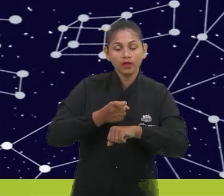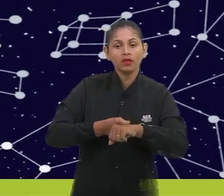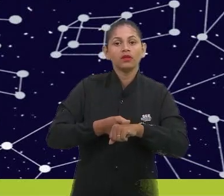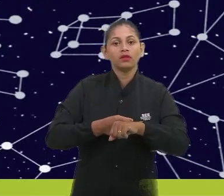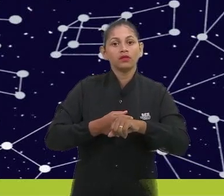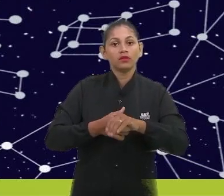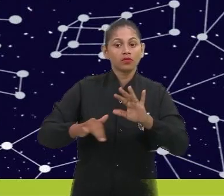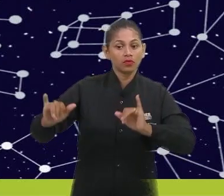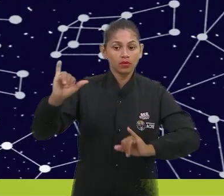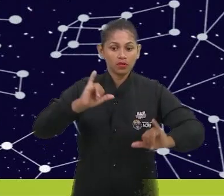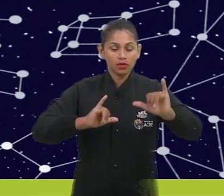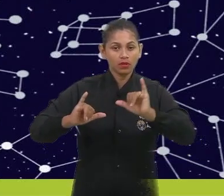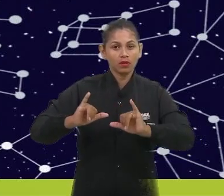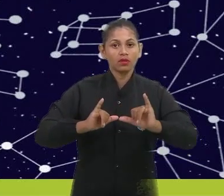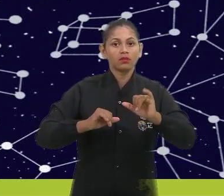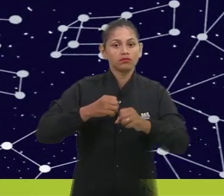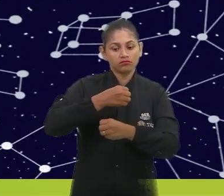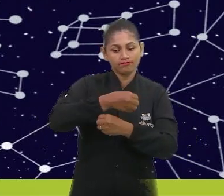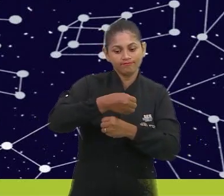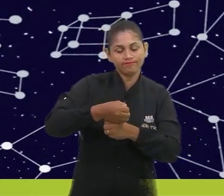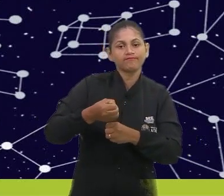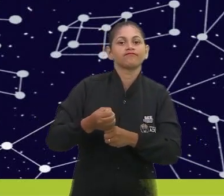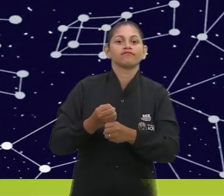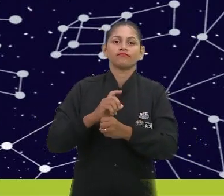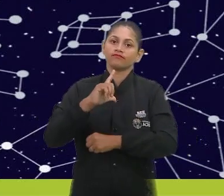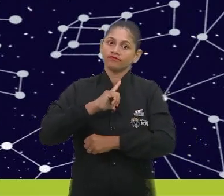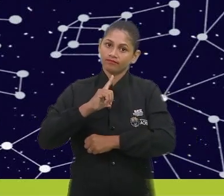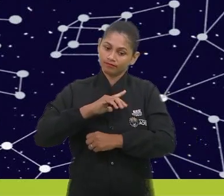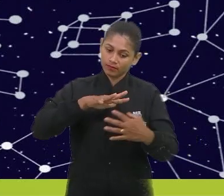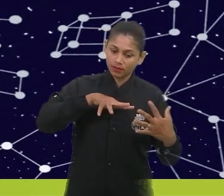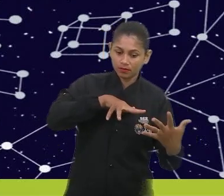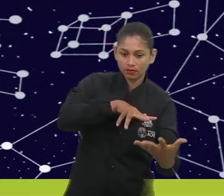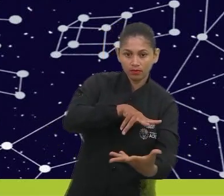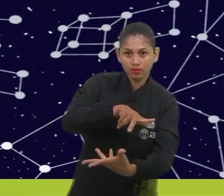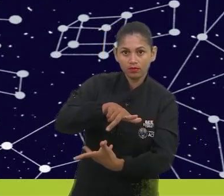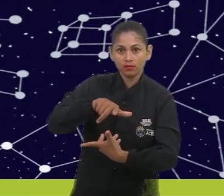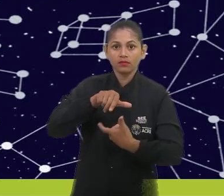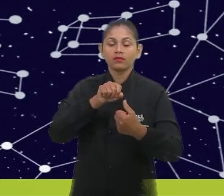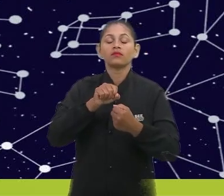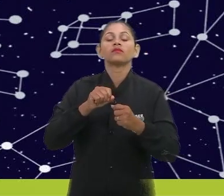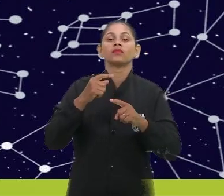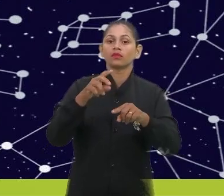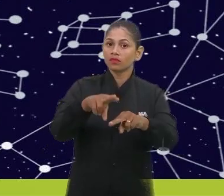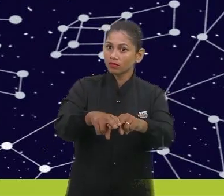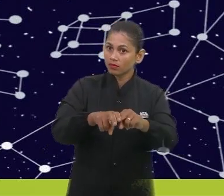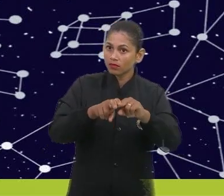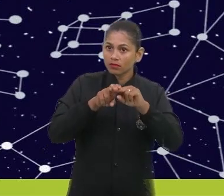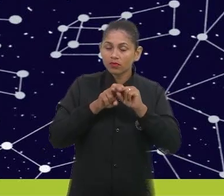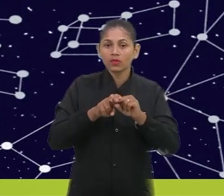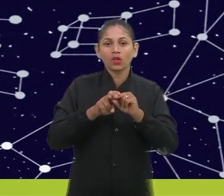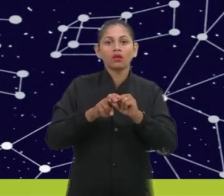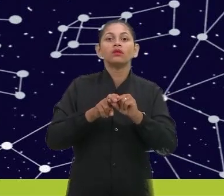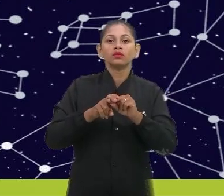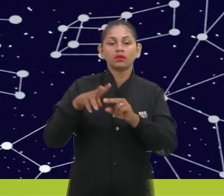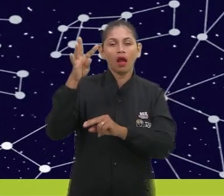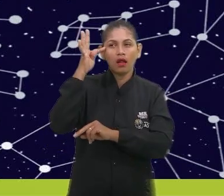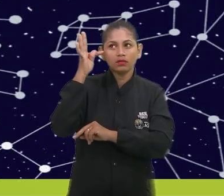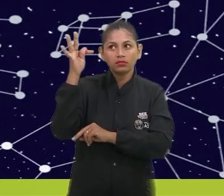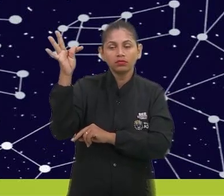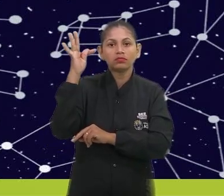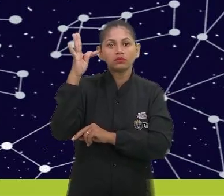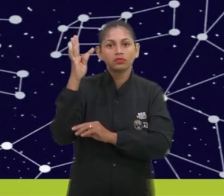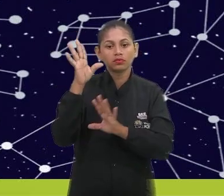que formam o nosso universo. Daí, essa astroquímica teórica, ela vai trazer para a